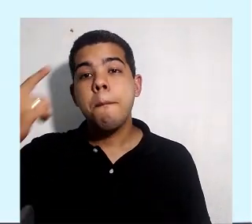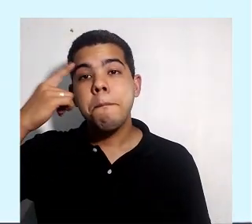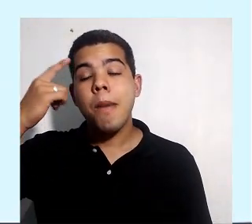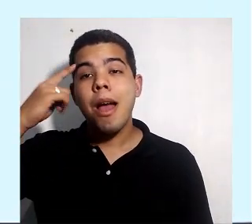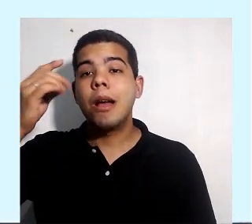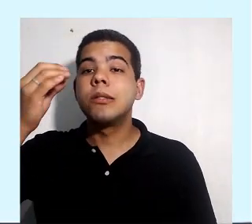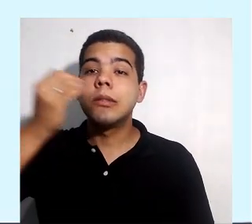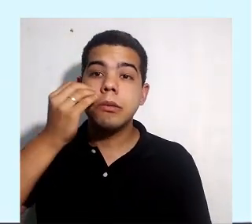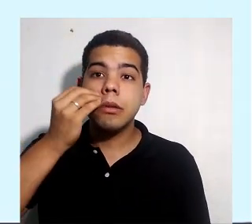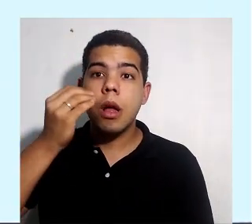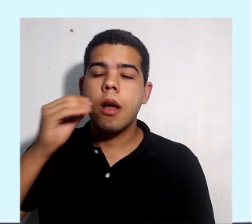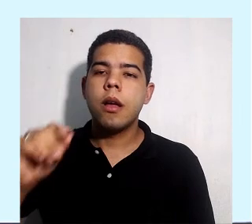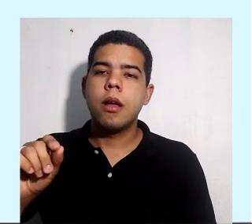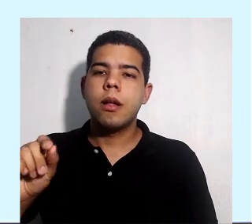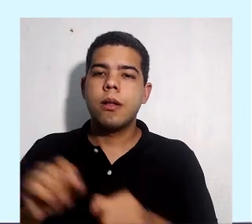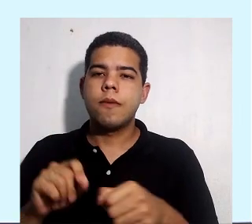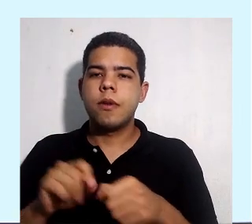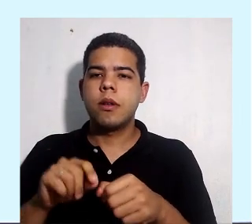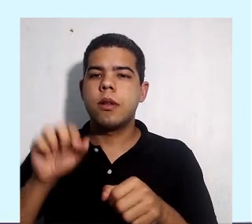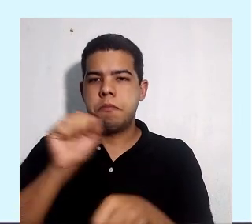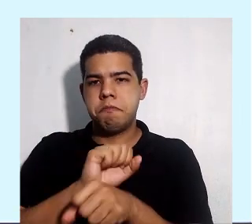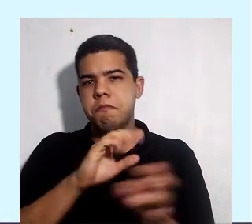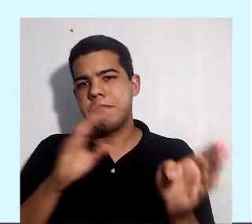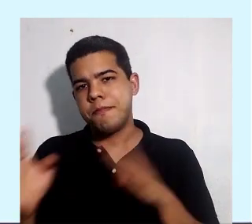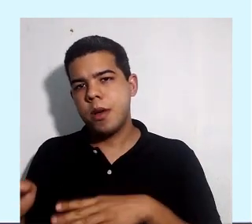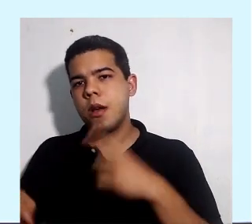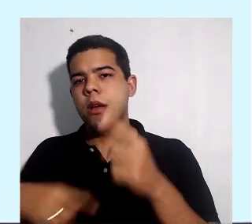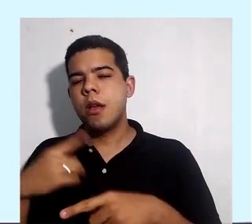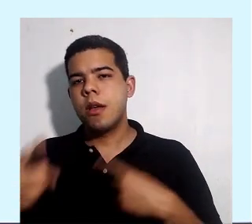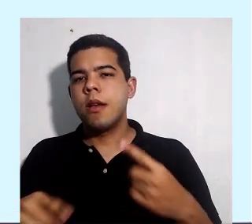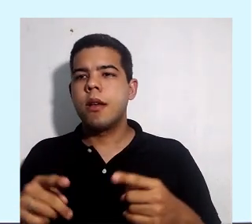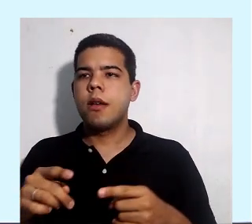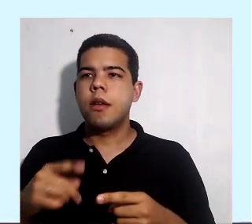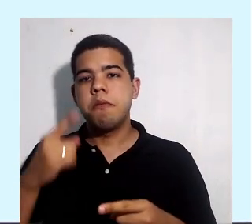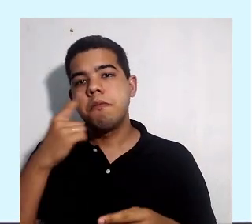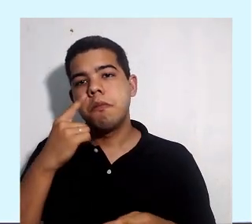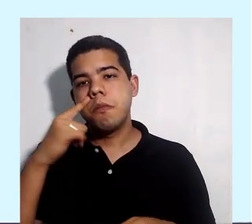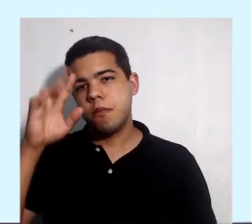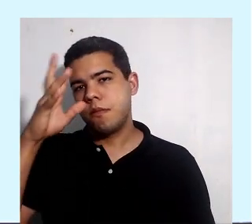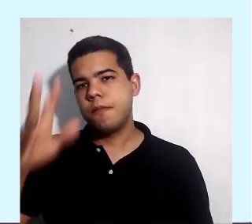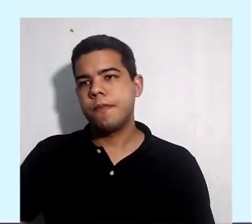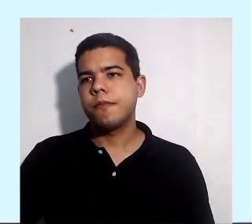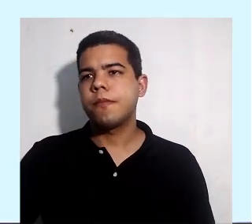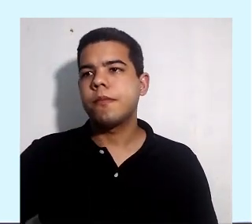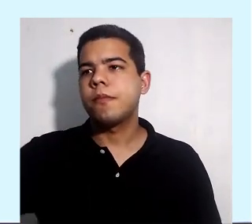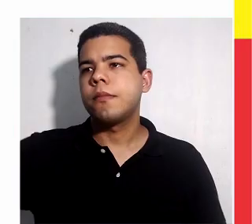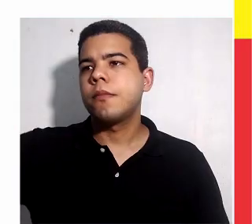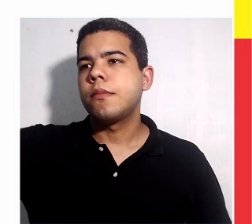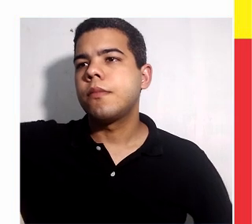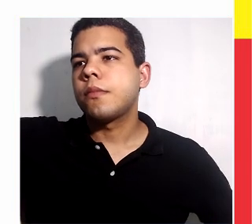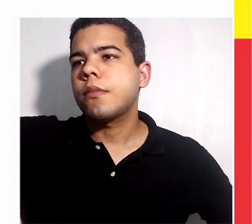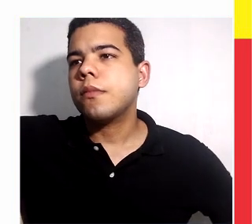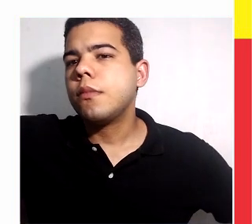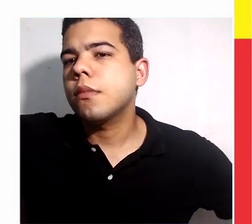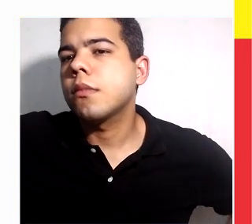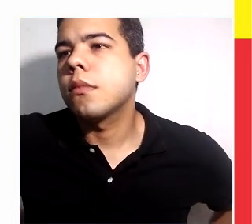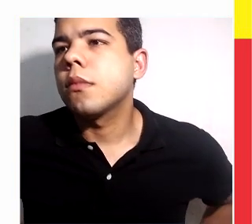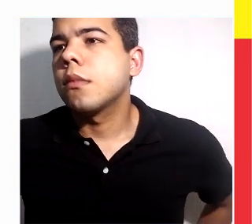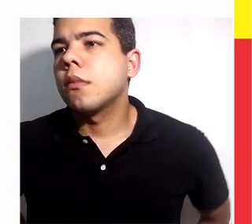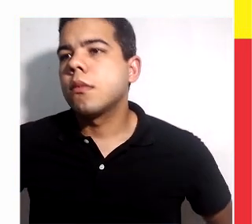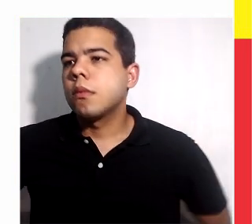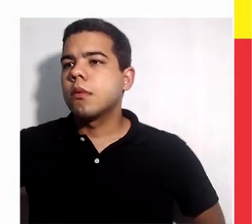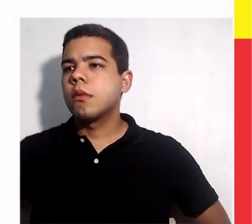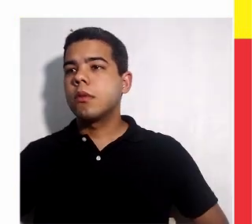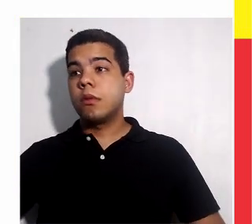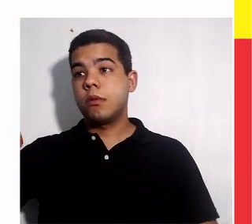aí, tente fazer, dê pausa no vídeo e volta para cá depois para ver a solução.